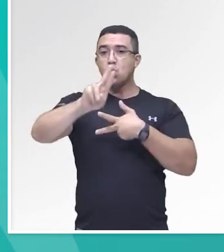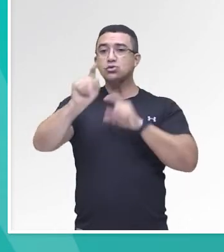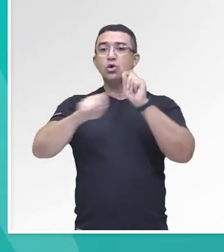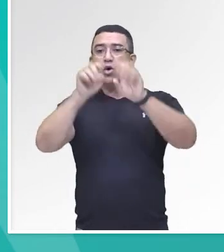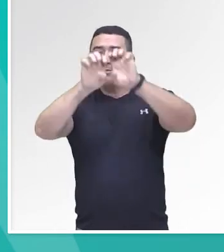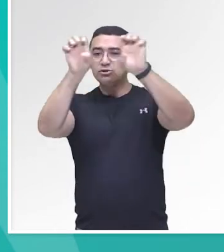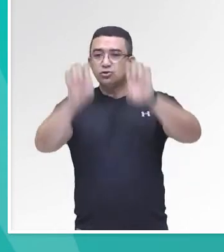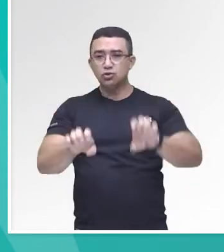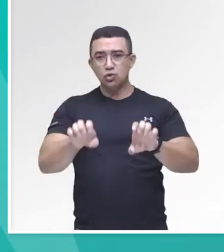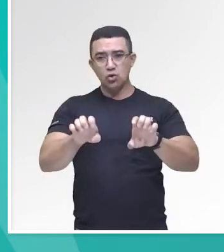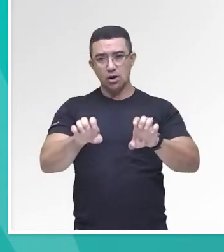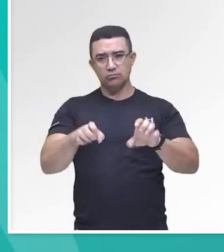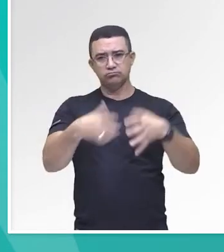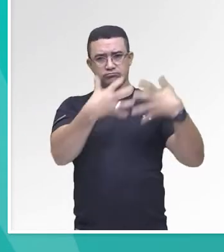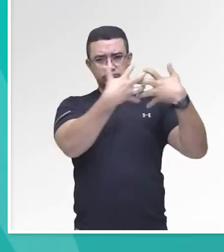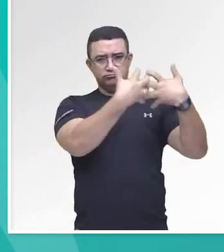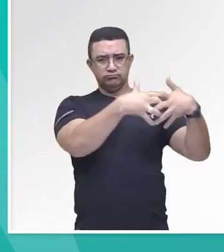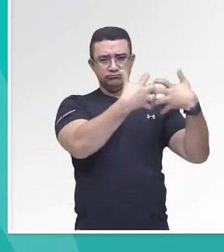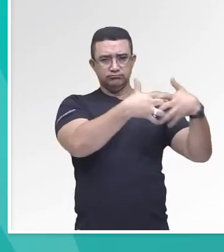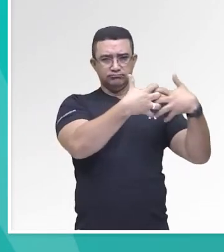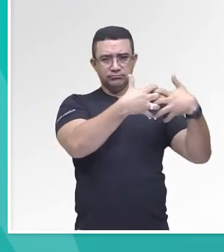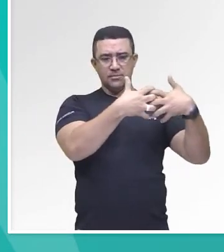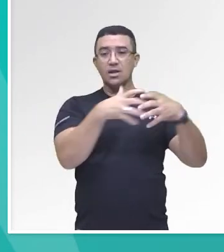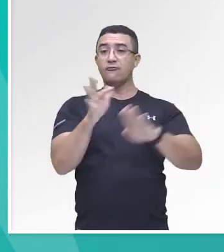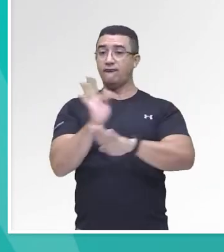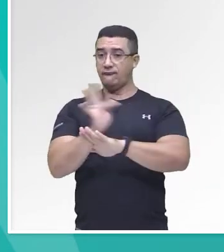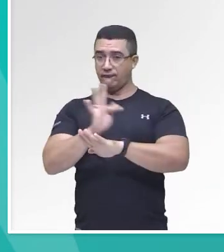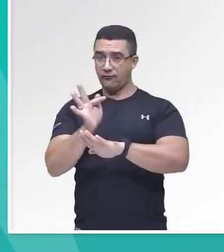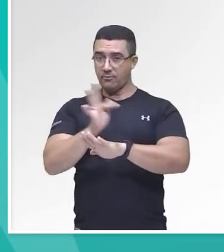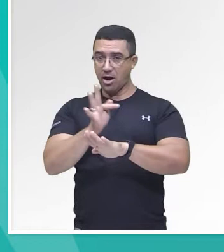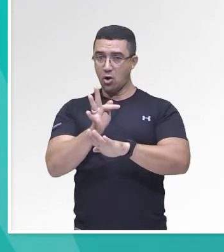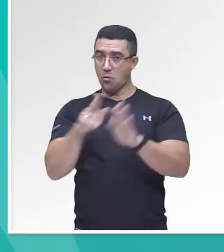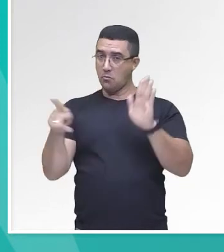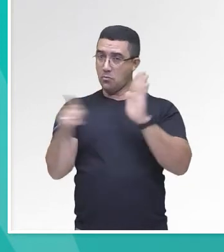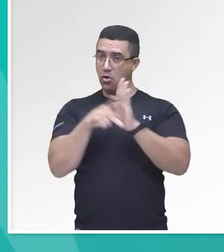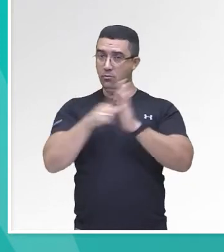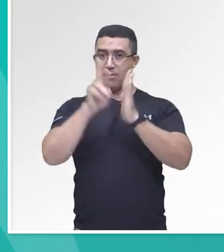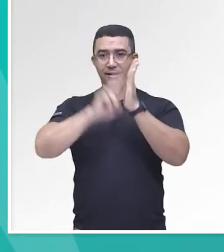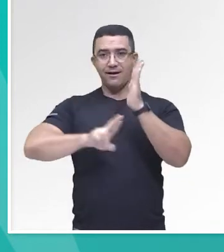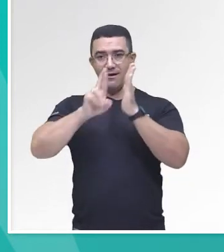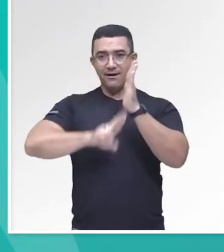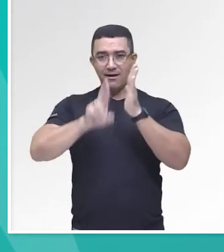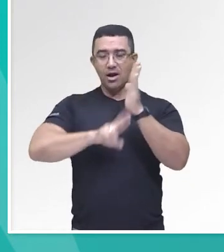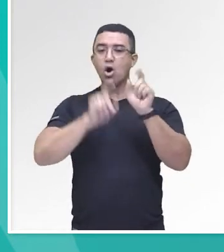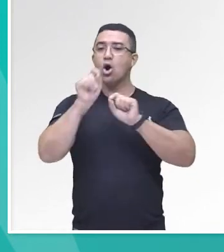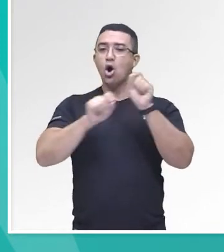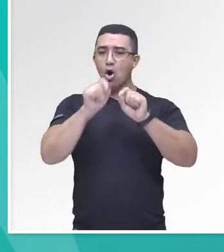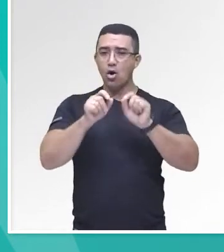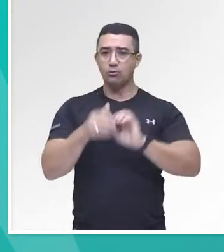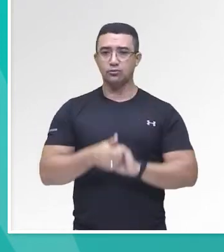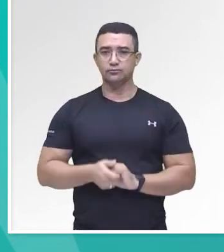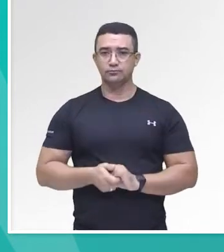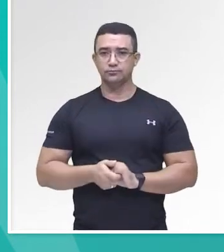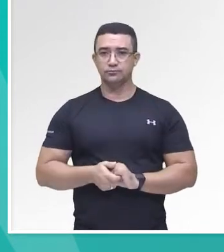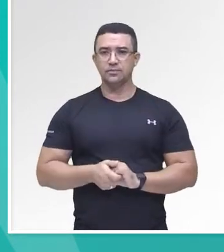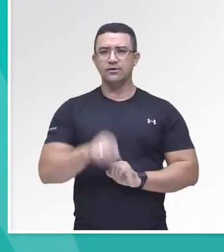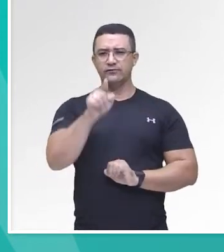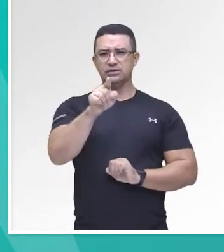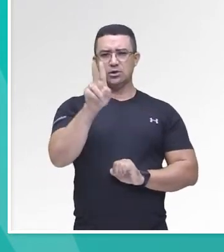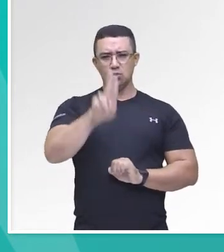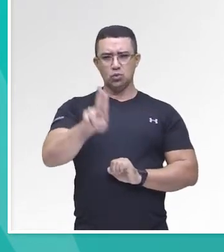estruturação lógica e formal entre as partes da redação. Então, de que maneira você